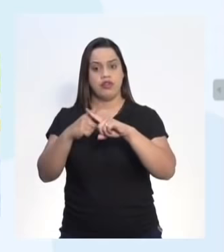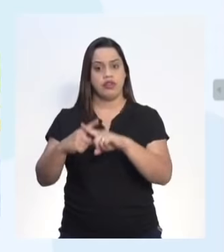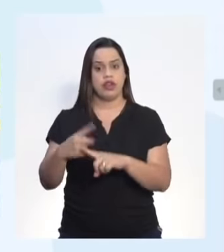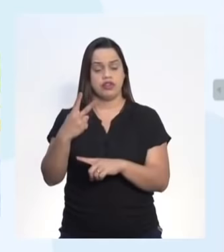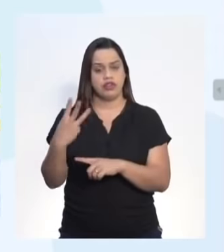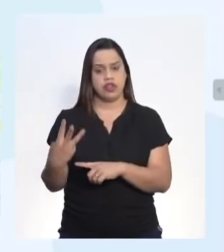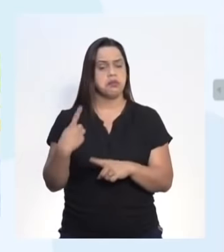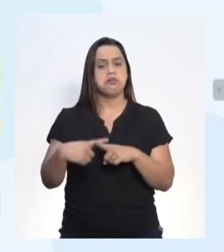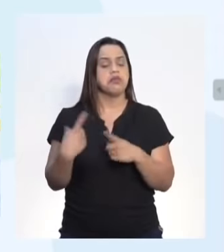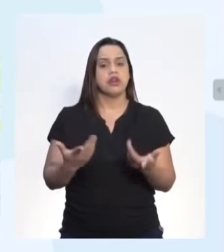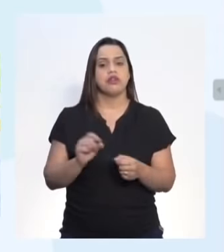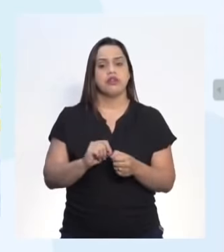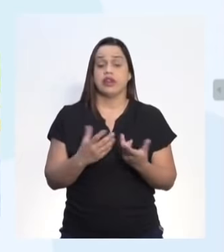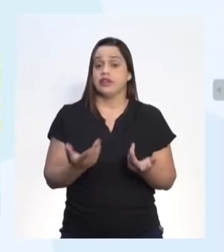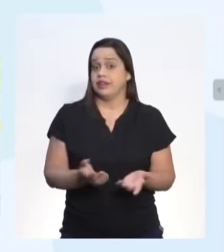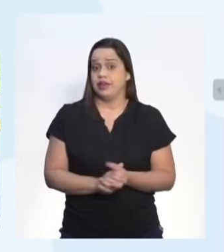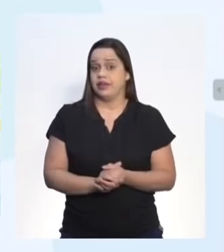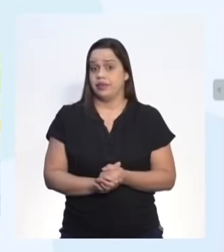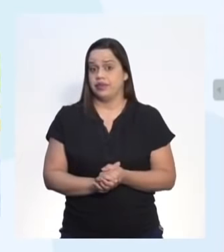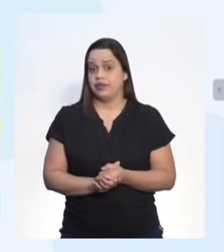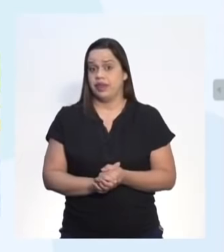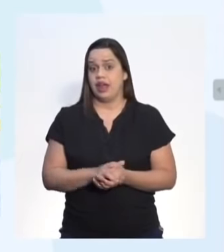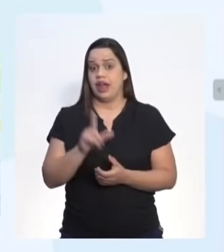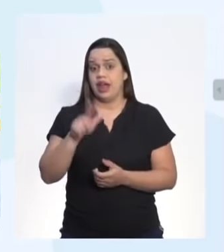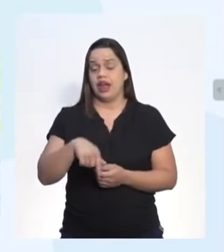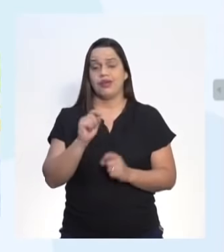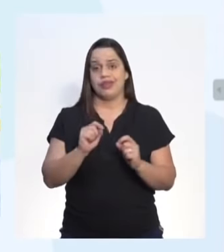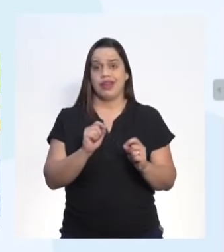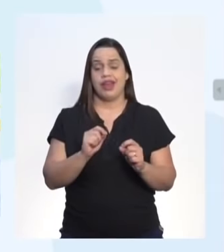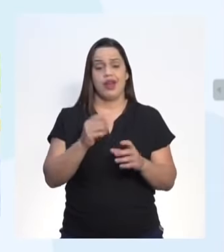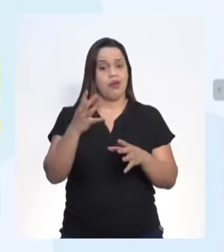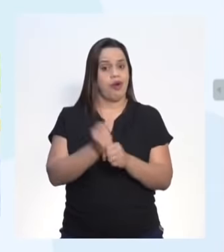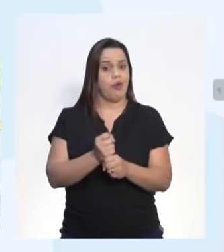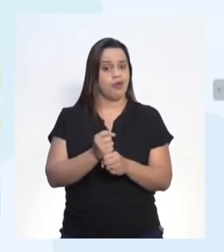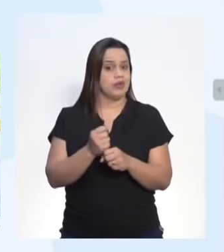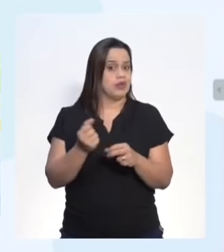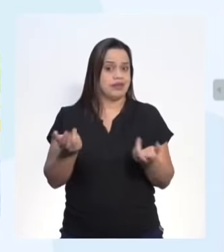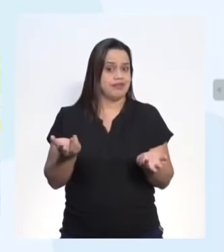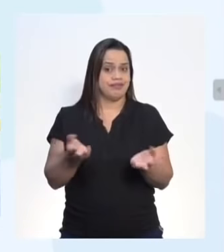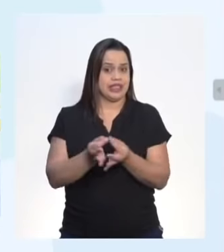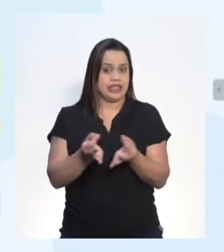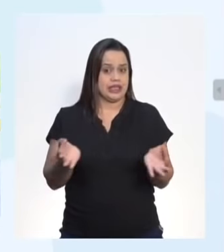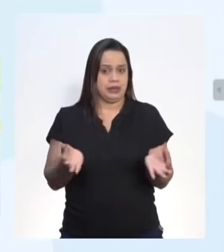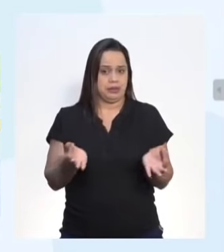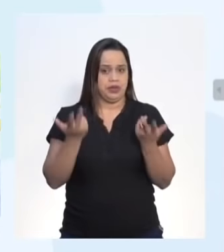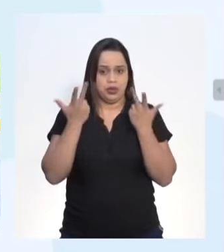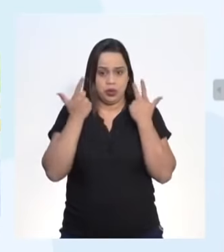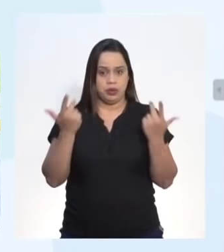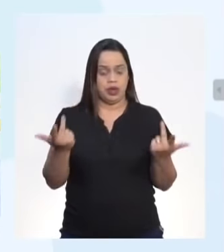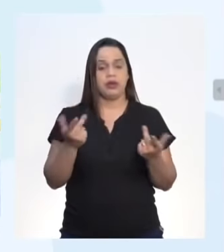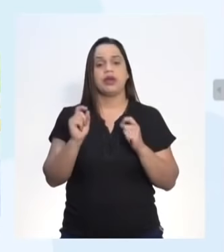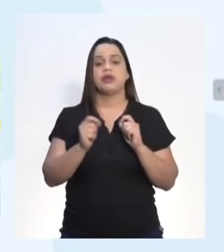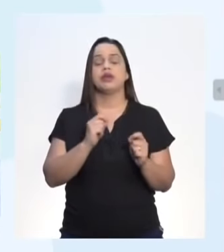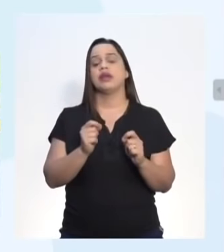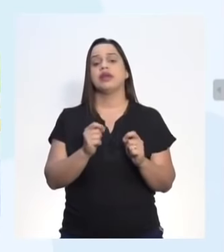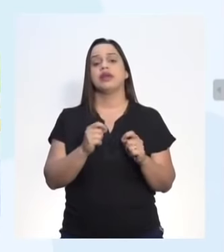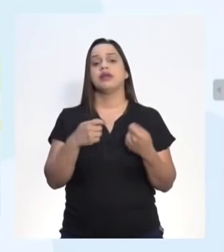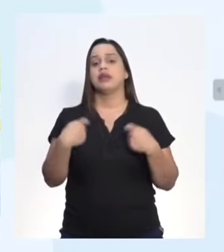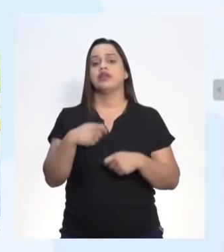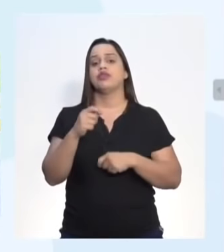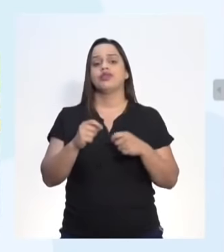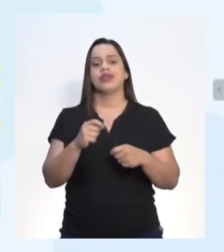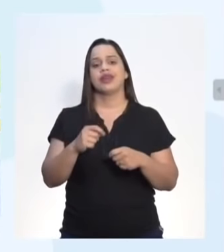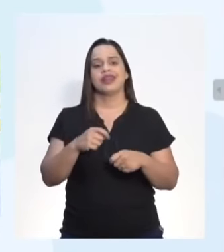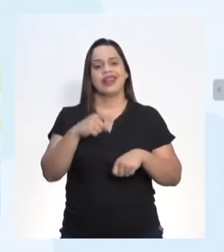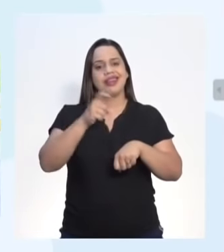Gente, é uma conta relativamente simples, comum, tá? Então, e assim, ela demanda um pouco de tempo,